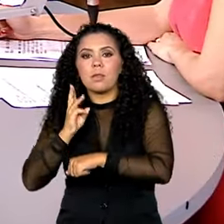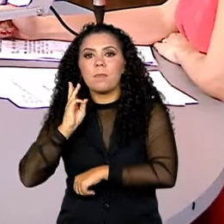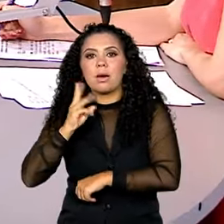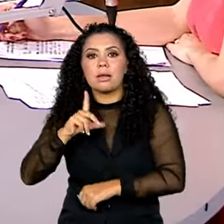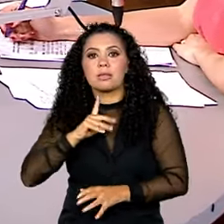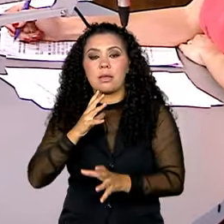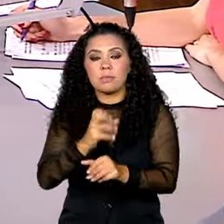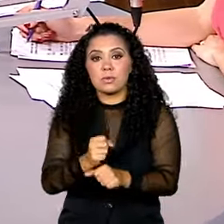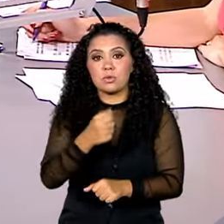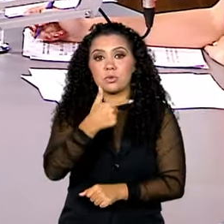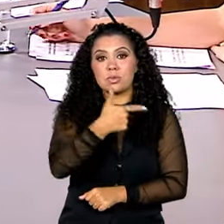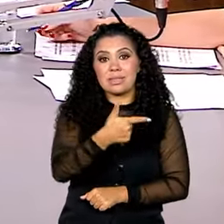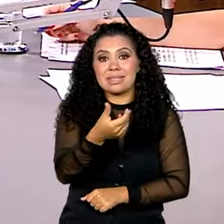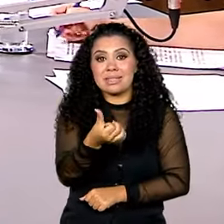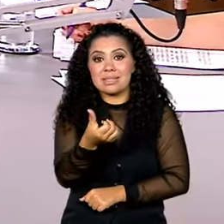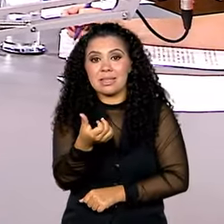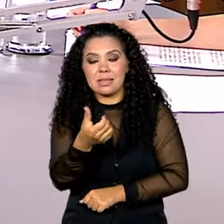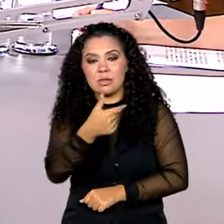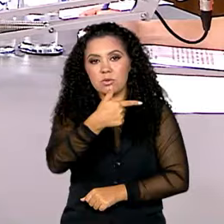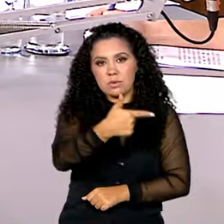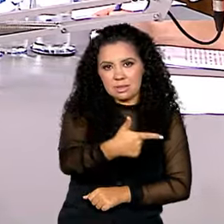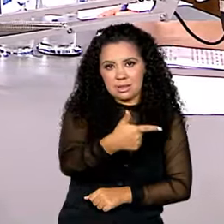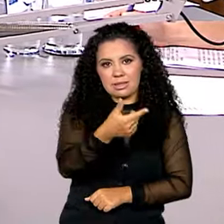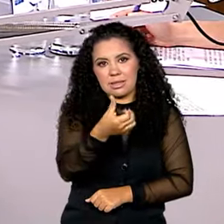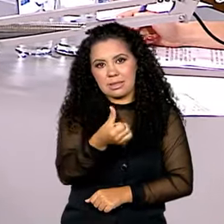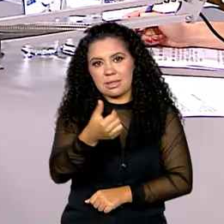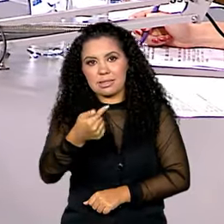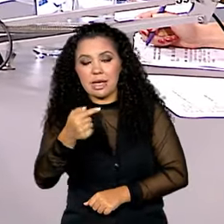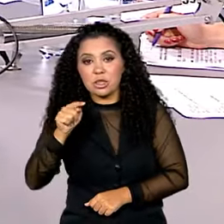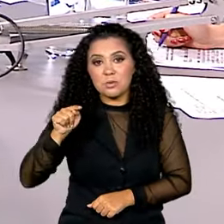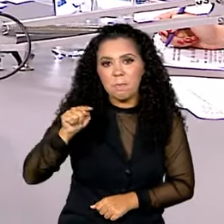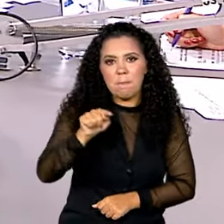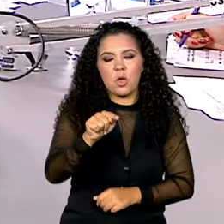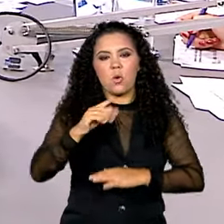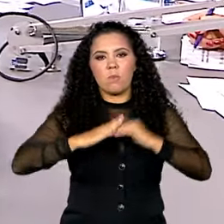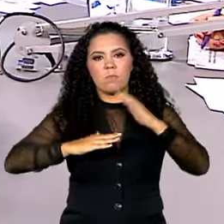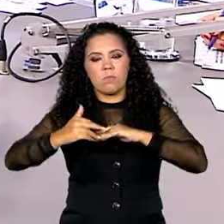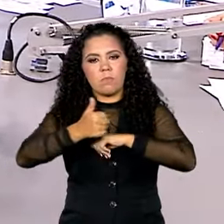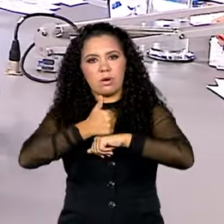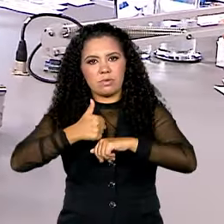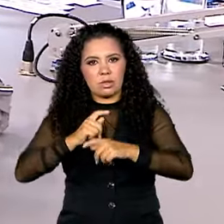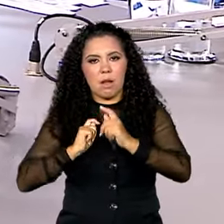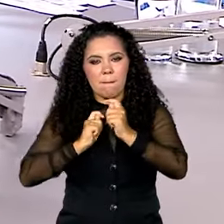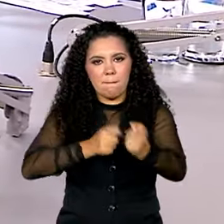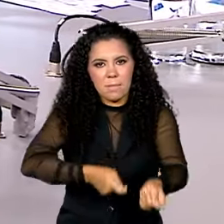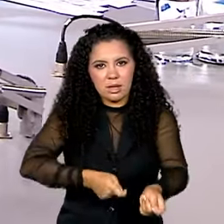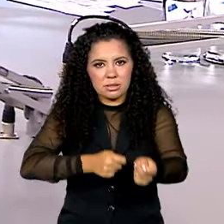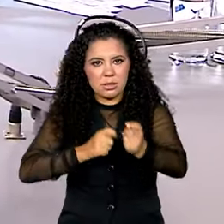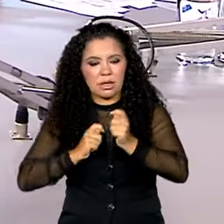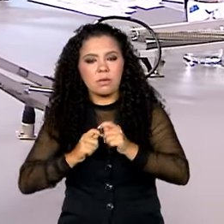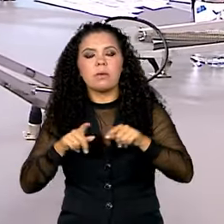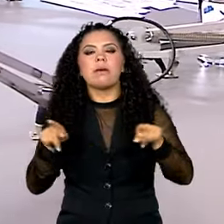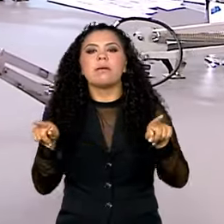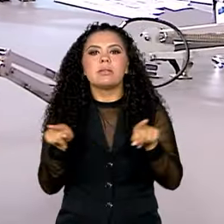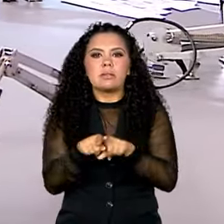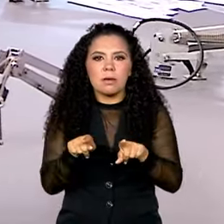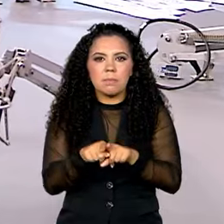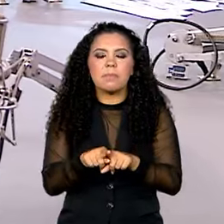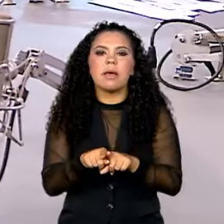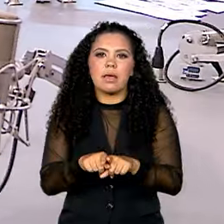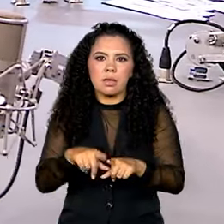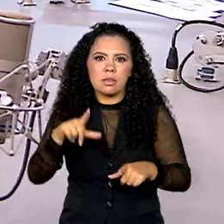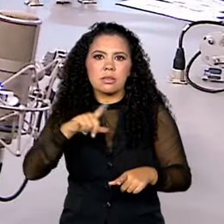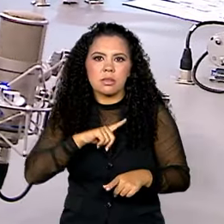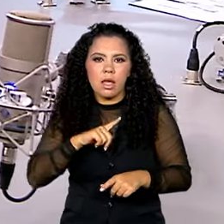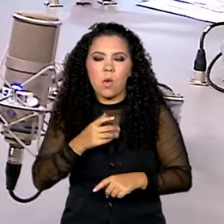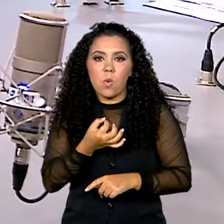267 mil pescadores. Também no Maranhão, a exemplo do Pará, naqueles 40 mil que restam, tem ainda um número consistente